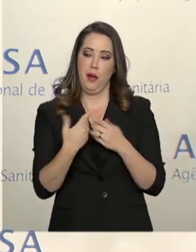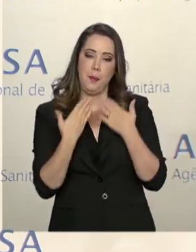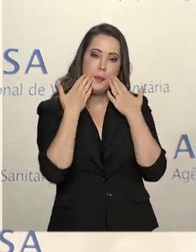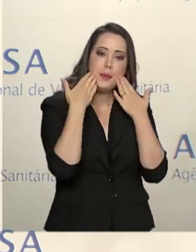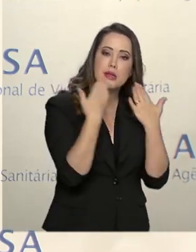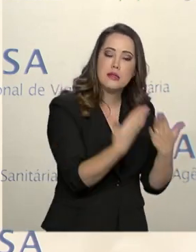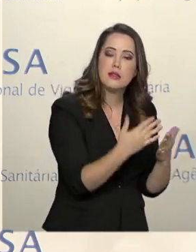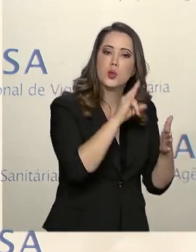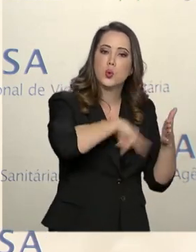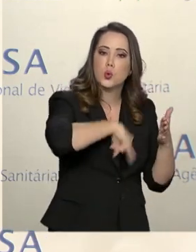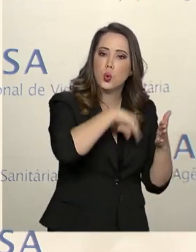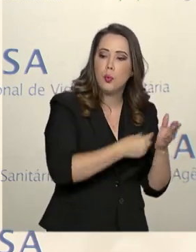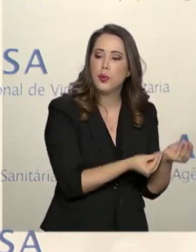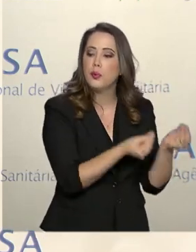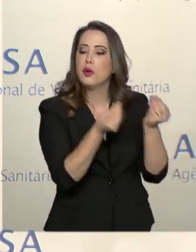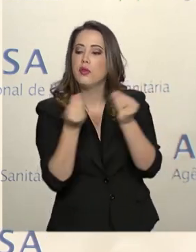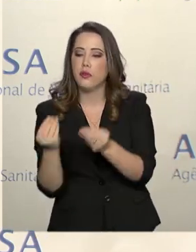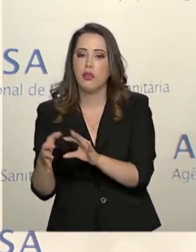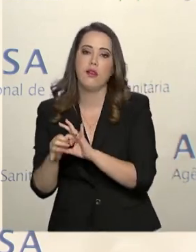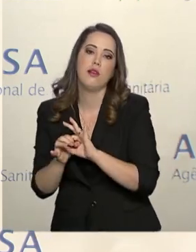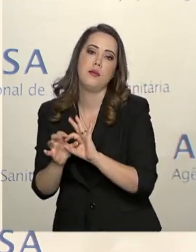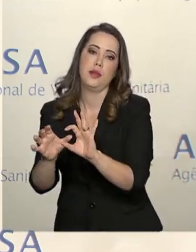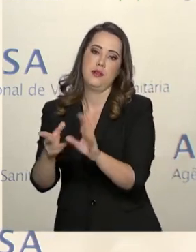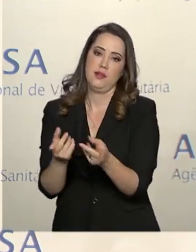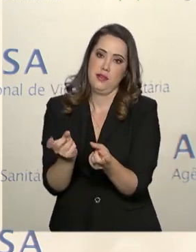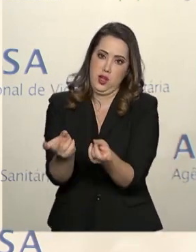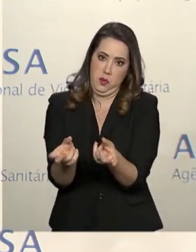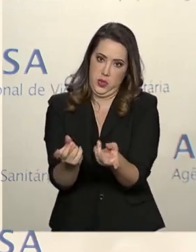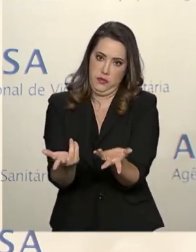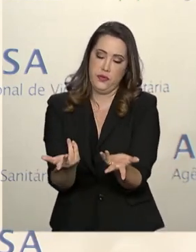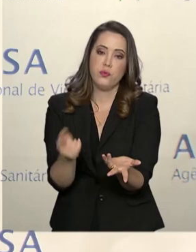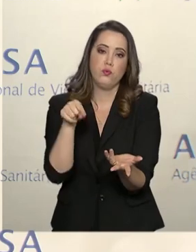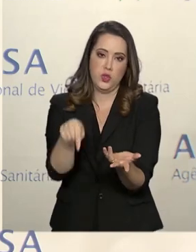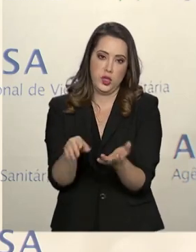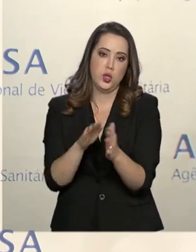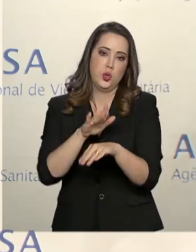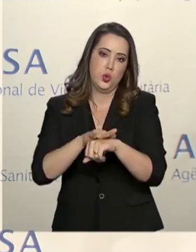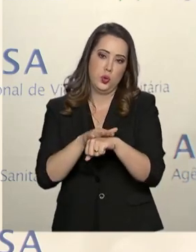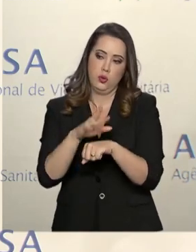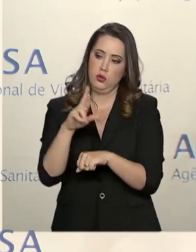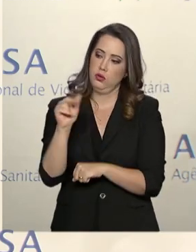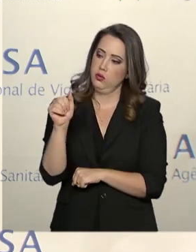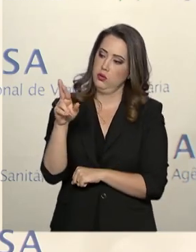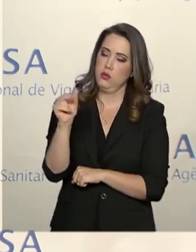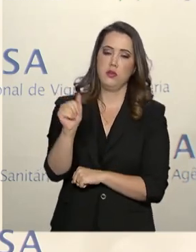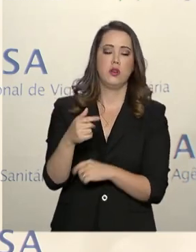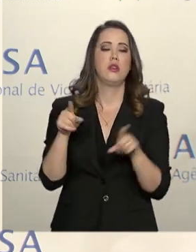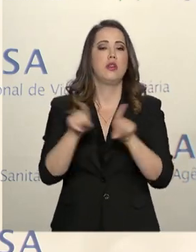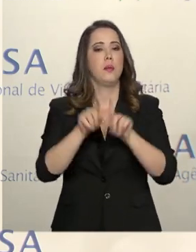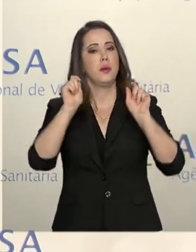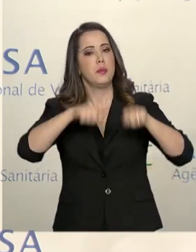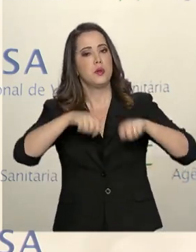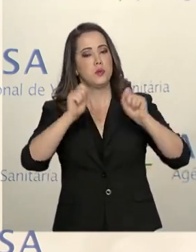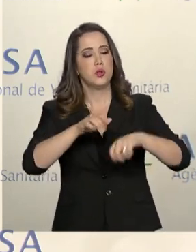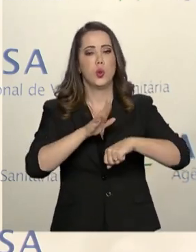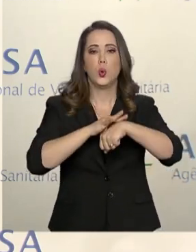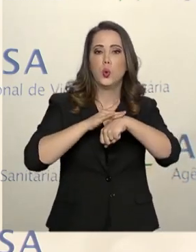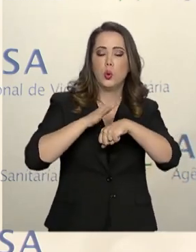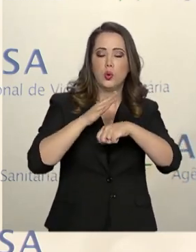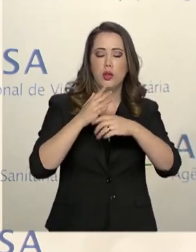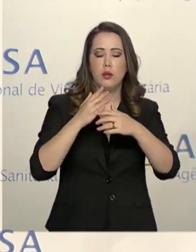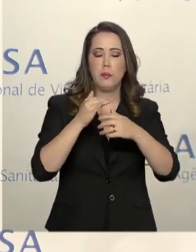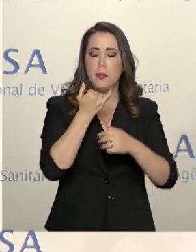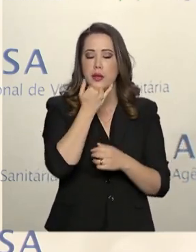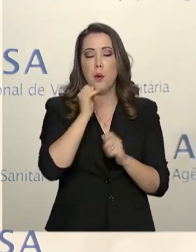necessários para a concessão do registro desses medicamentos para doenças raras. E ela também permite que alguns documentos sejam